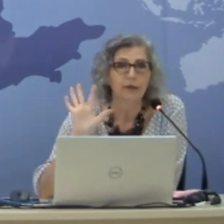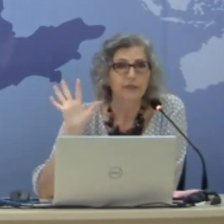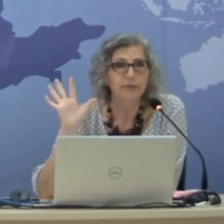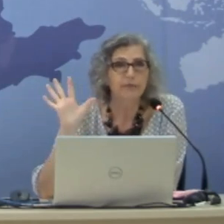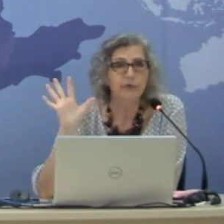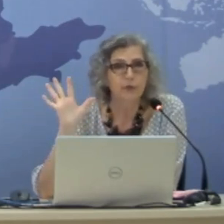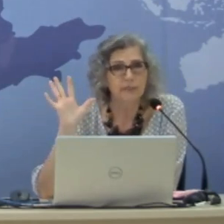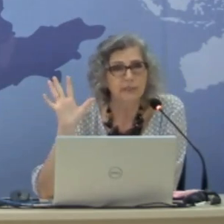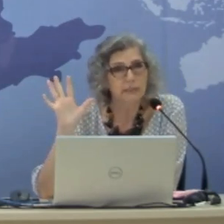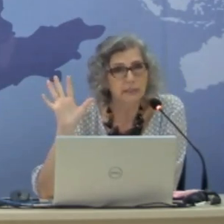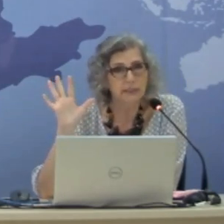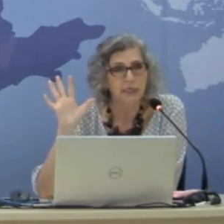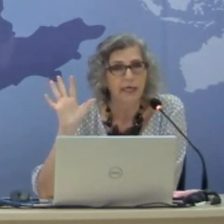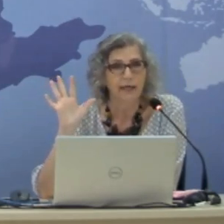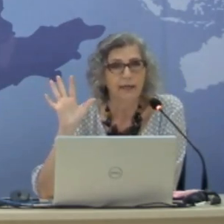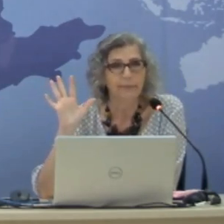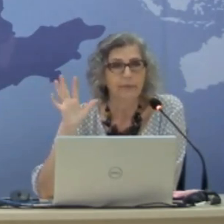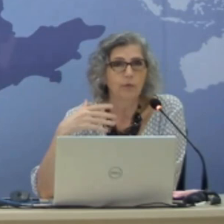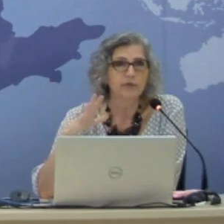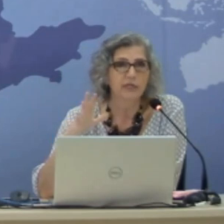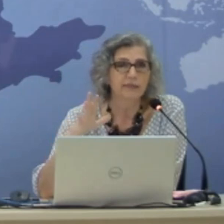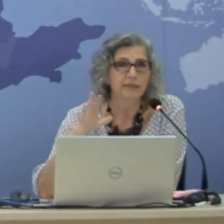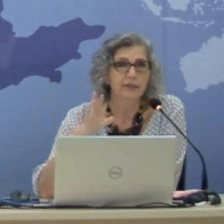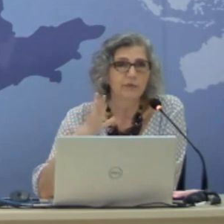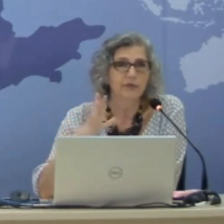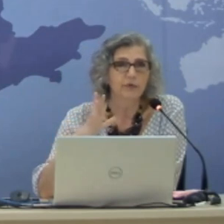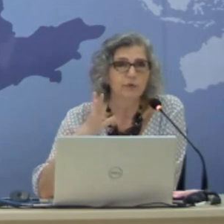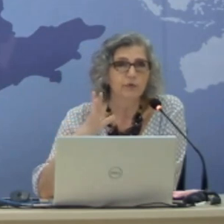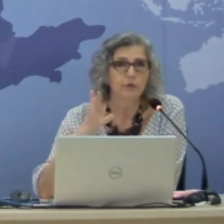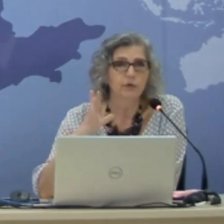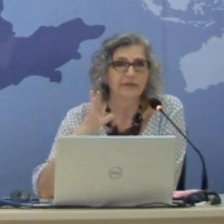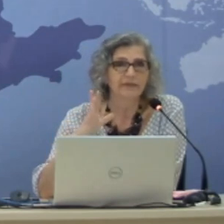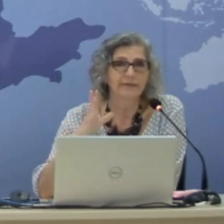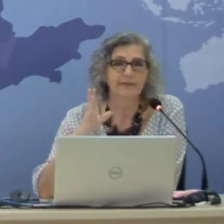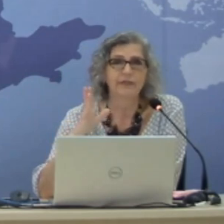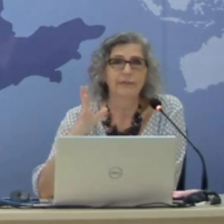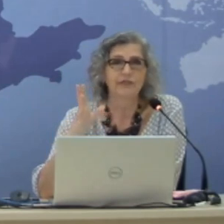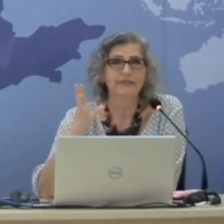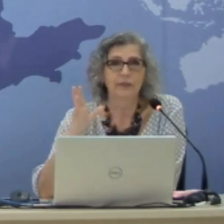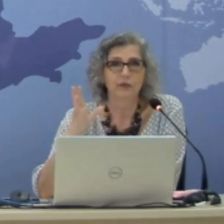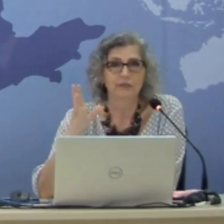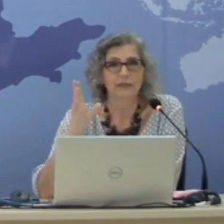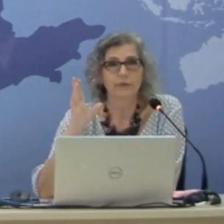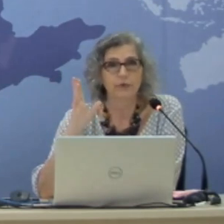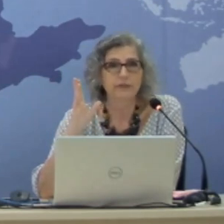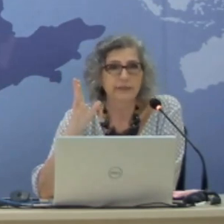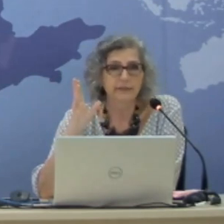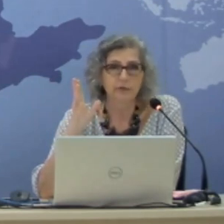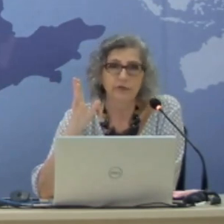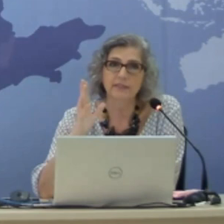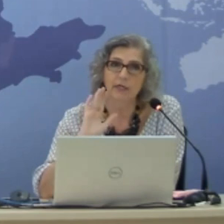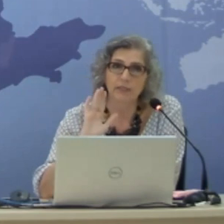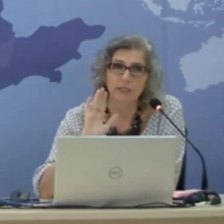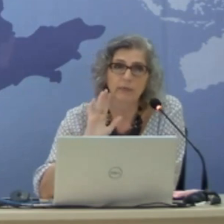porque eu sempre fico assim com o pediatra né eu falo que eu sou excessivamente zelosa né eu